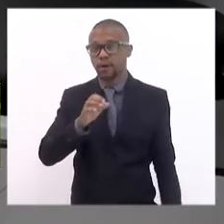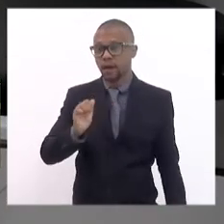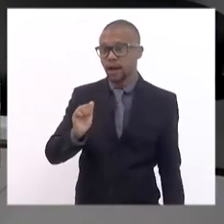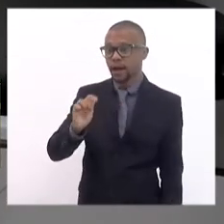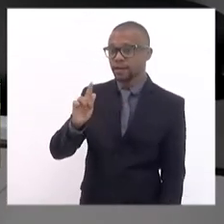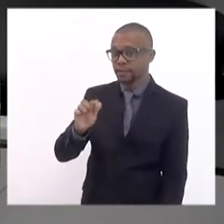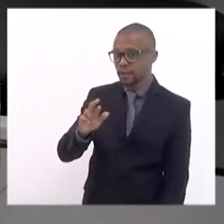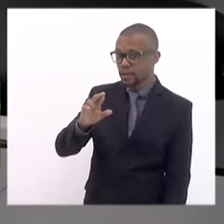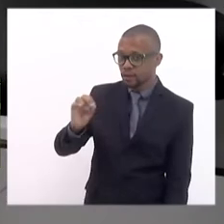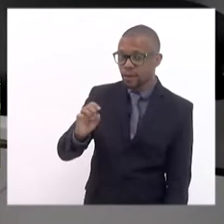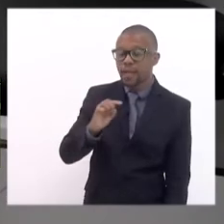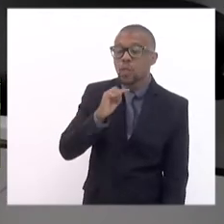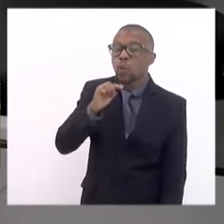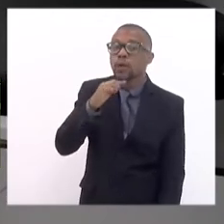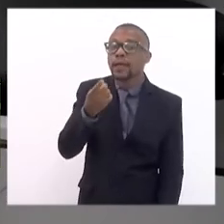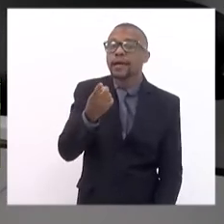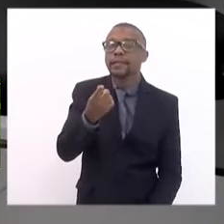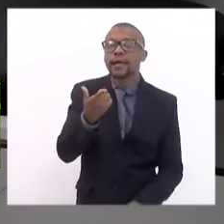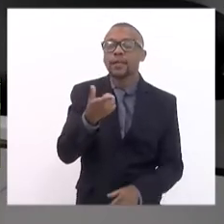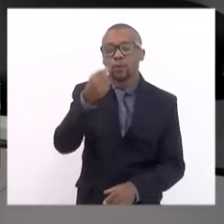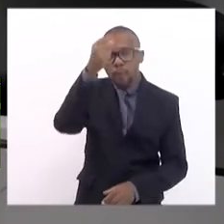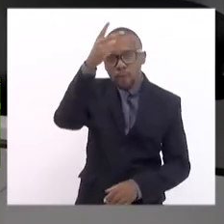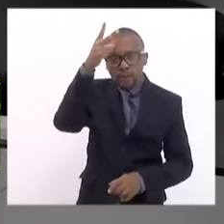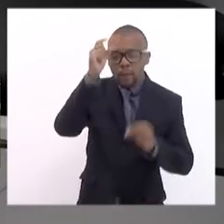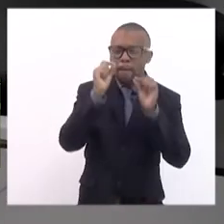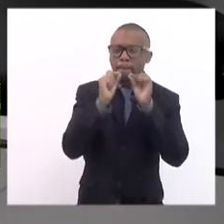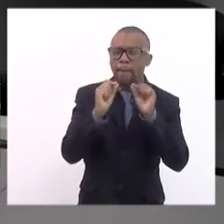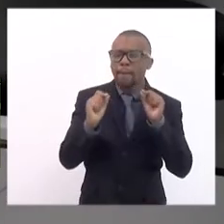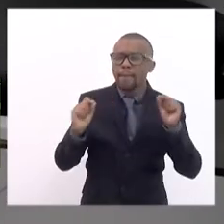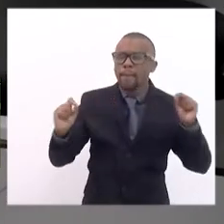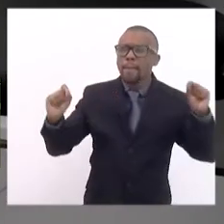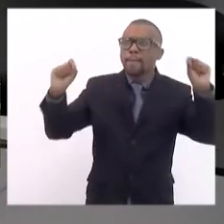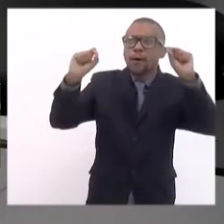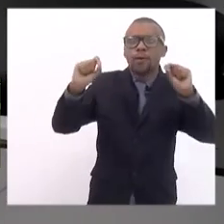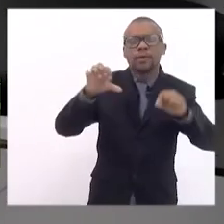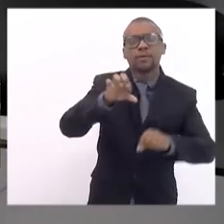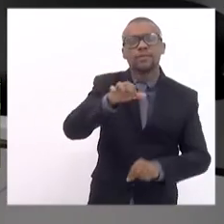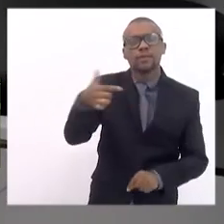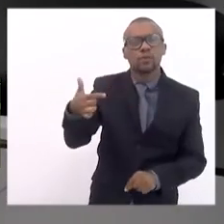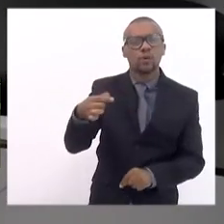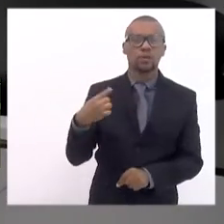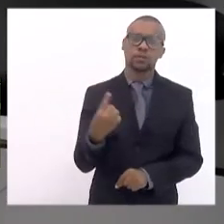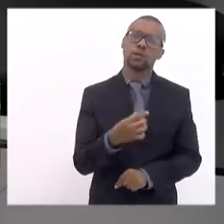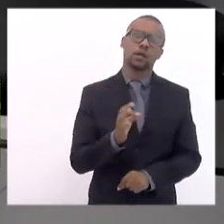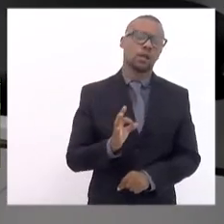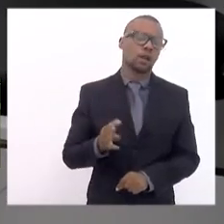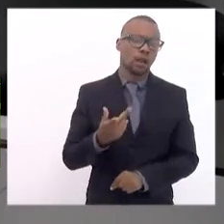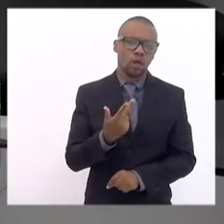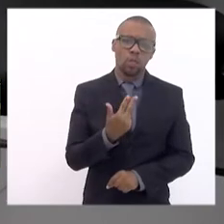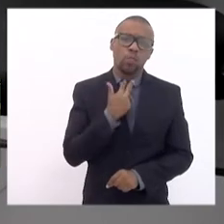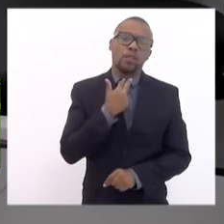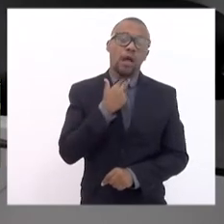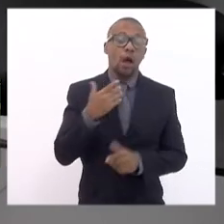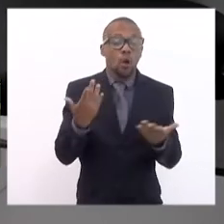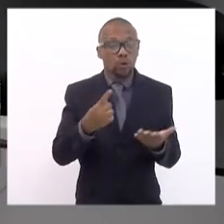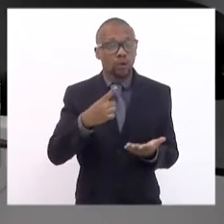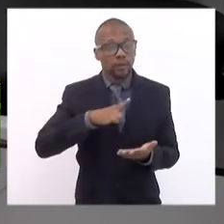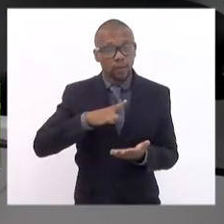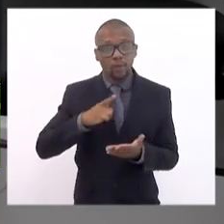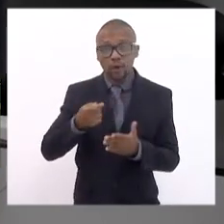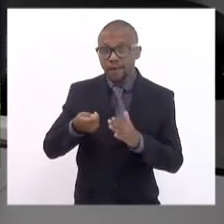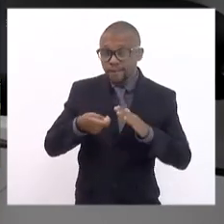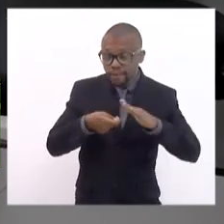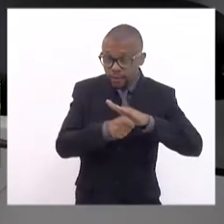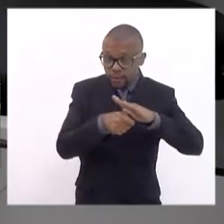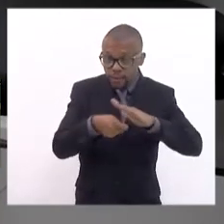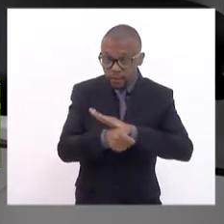a gente consegue chegar neles com os correspondentes bancários? E hoje a gente pode falar com muito orgulho que a gente tem financiamento nos 92